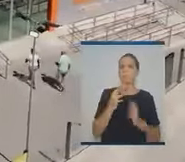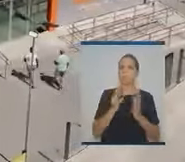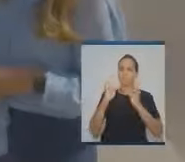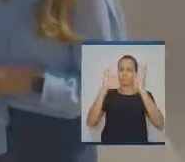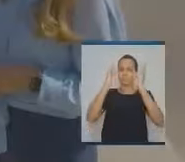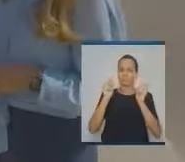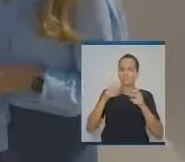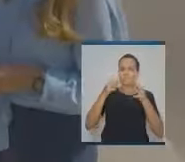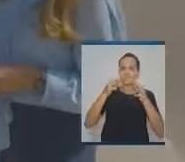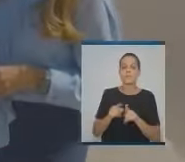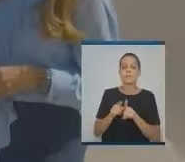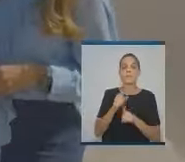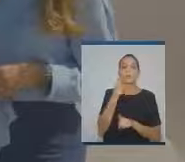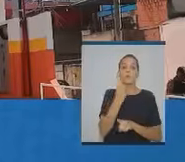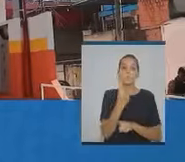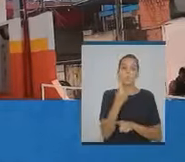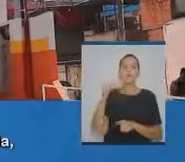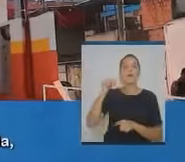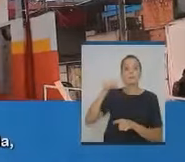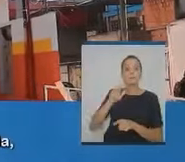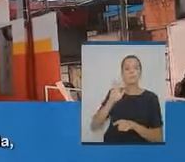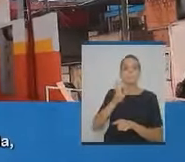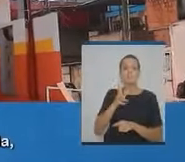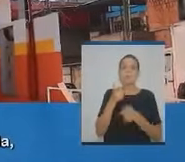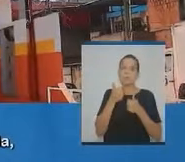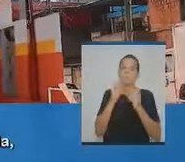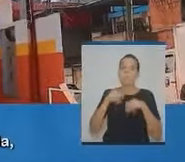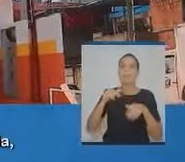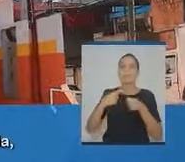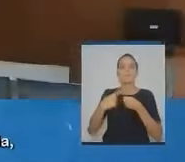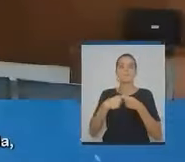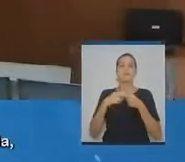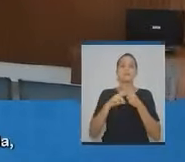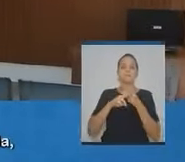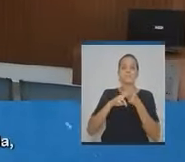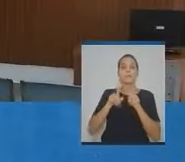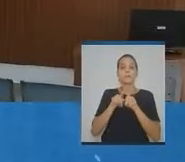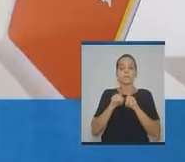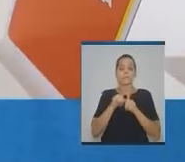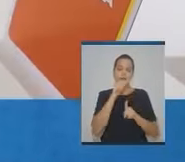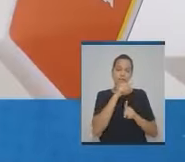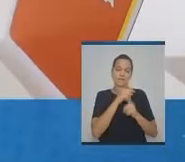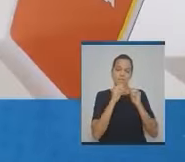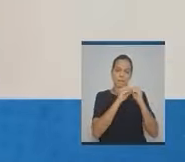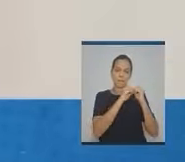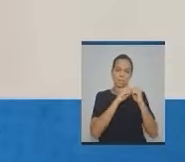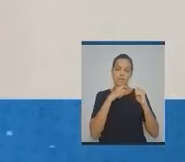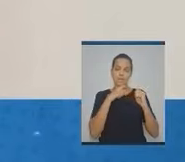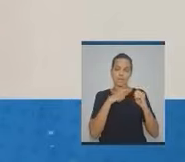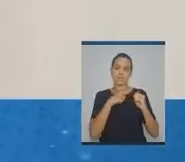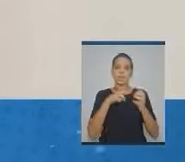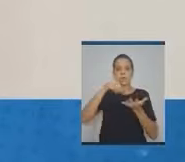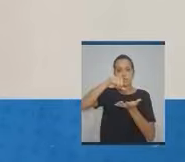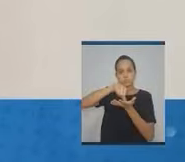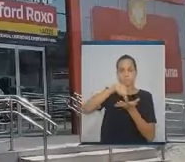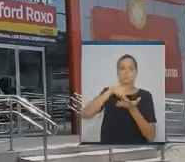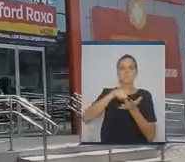estruturada. Aqui do lado a gente tem um complexo regulador com centro de imagem, onde as pessoas fazem ultrassonografia, mamografia,